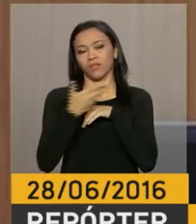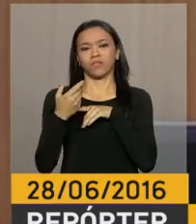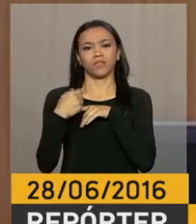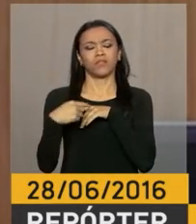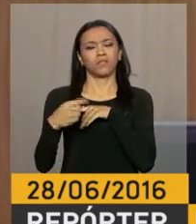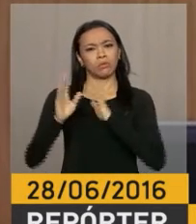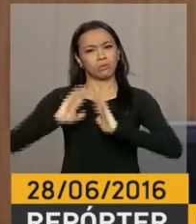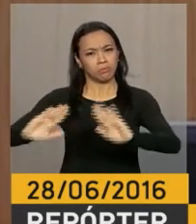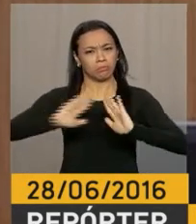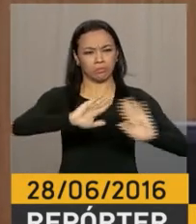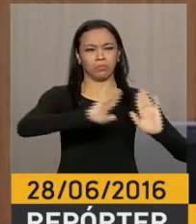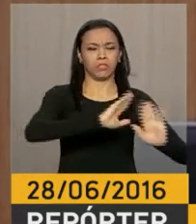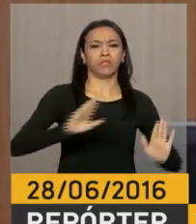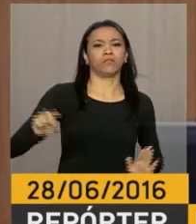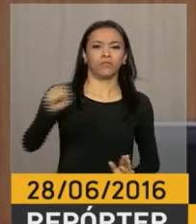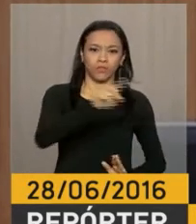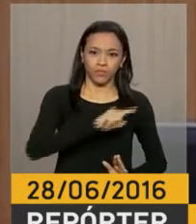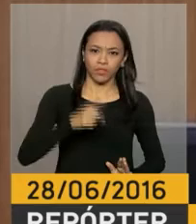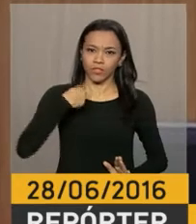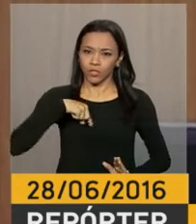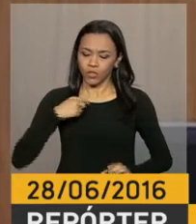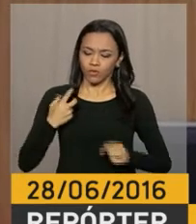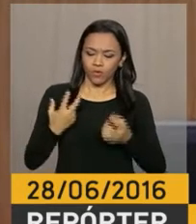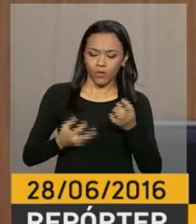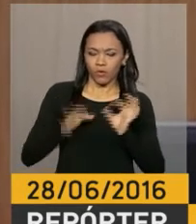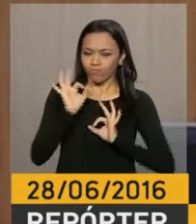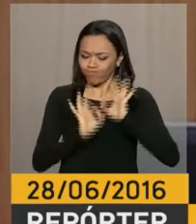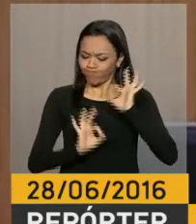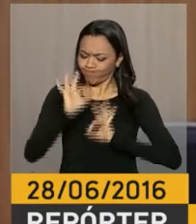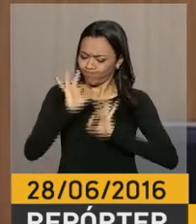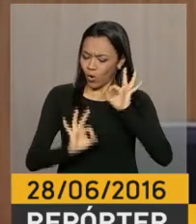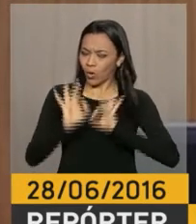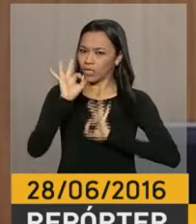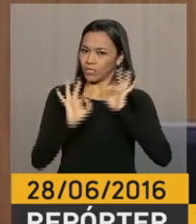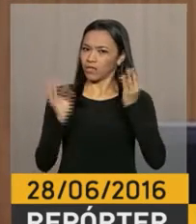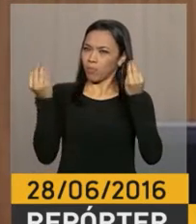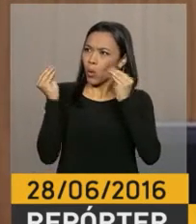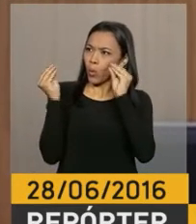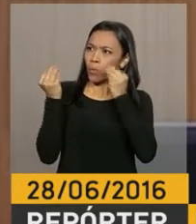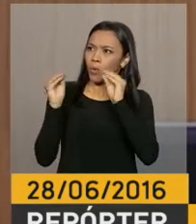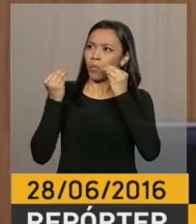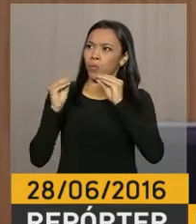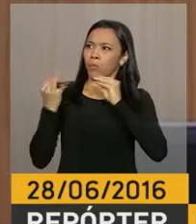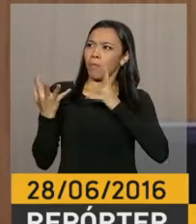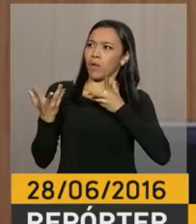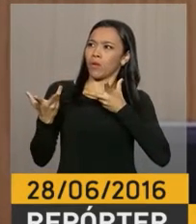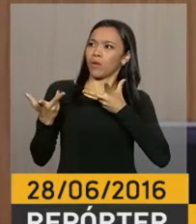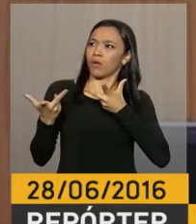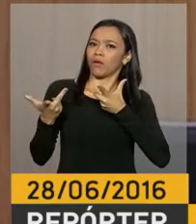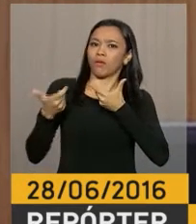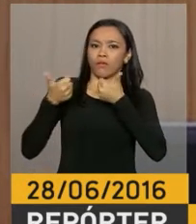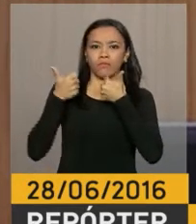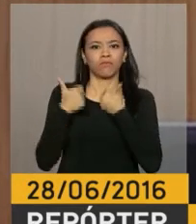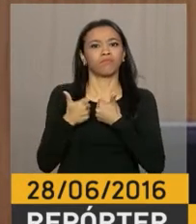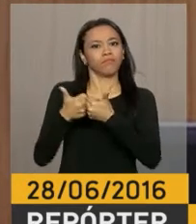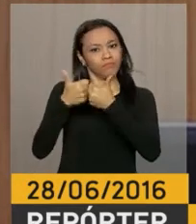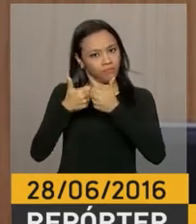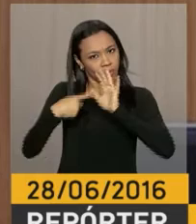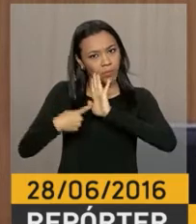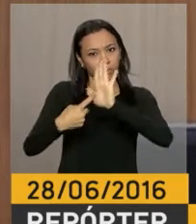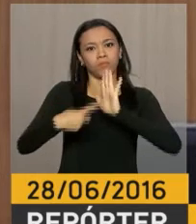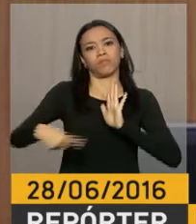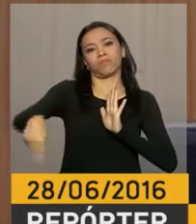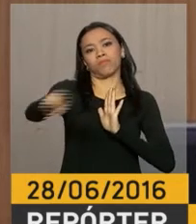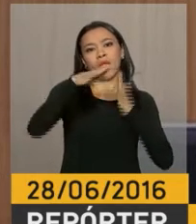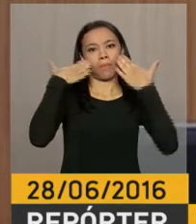demandas é que a gente foi incrementando essas apresentações. Começamos lá com agregados monetários, eu ainda me